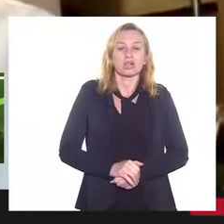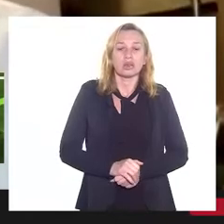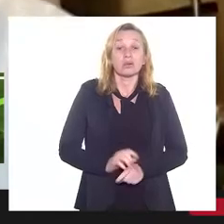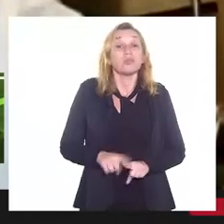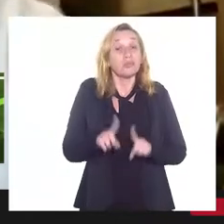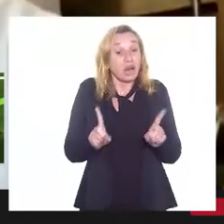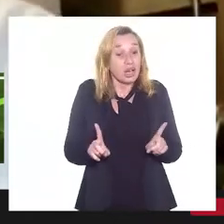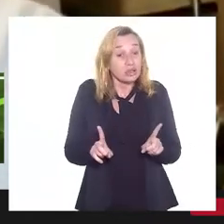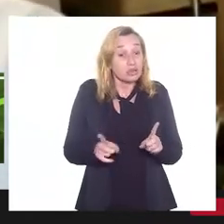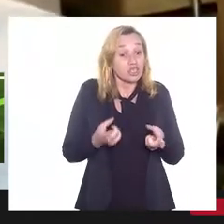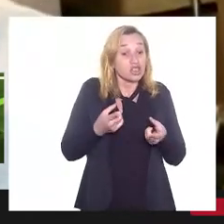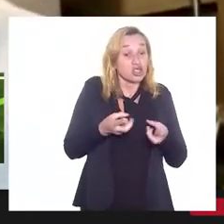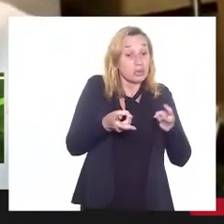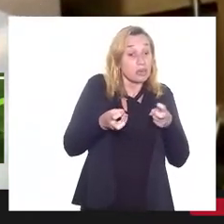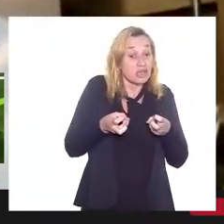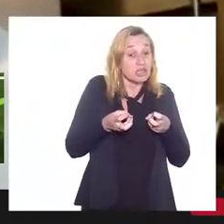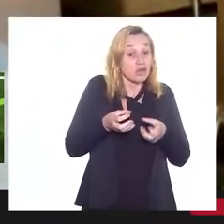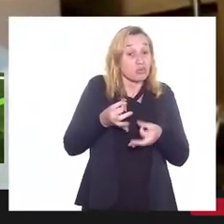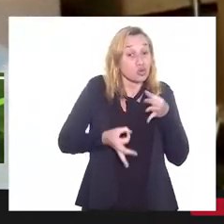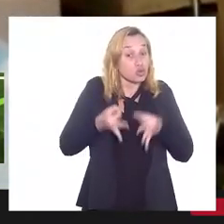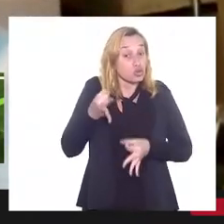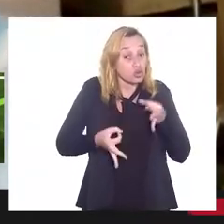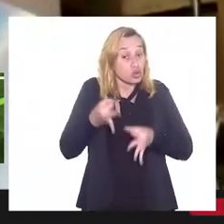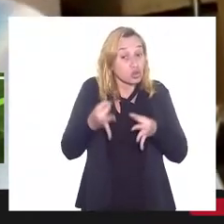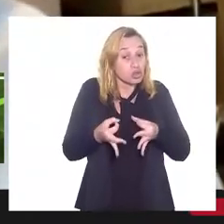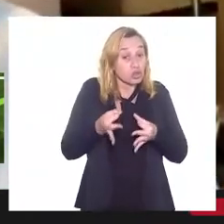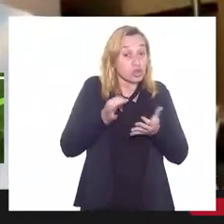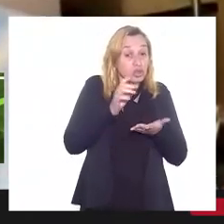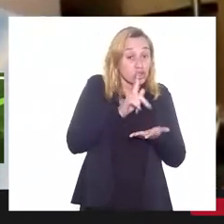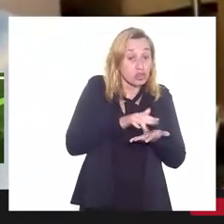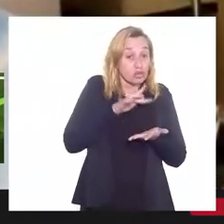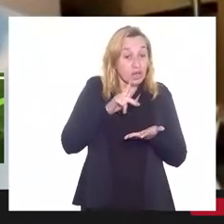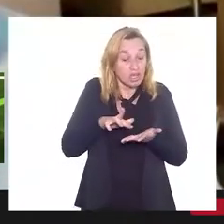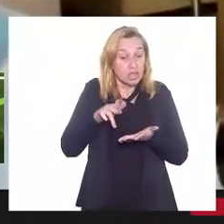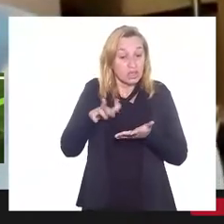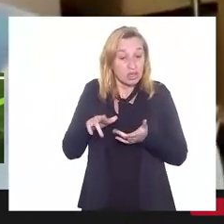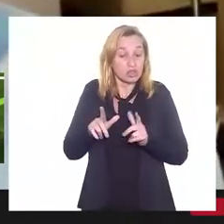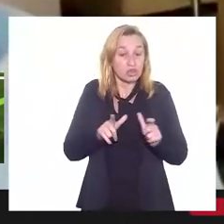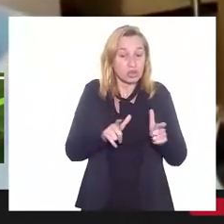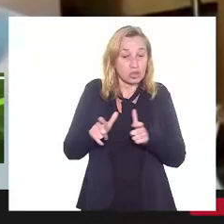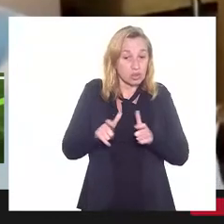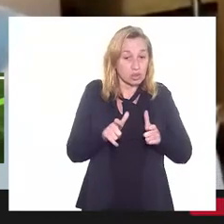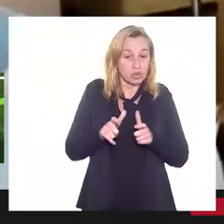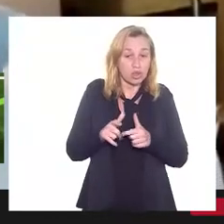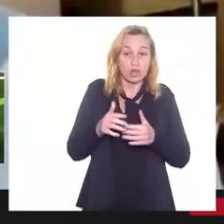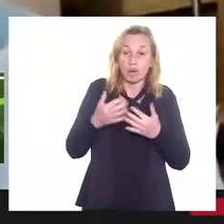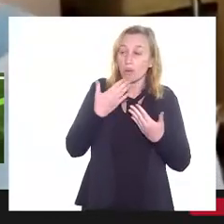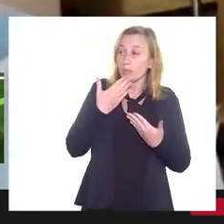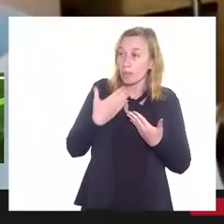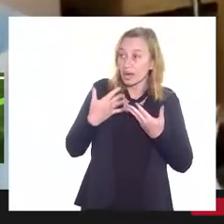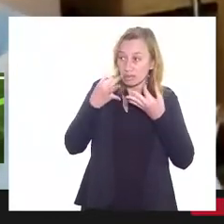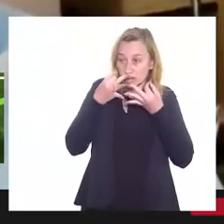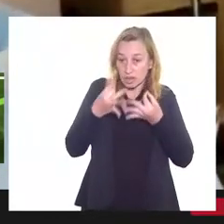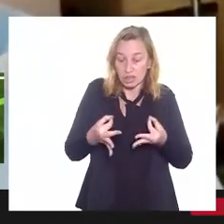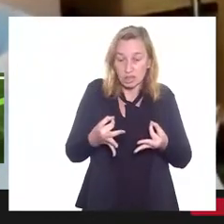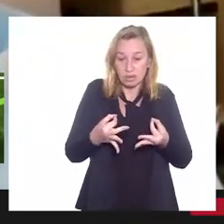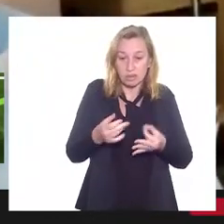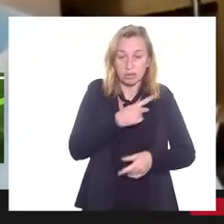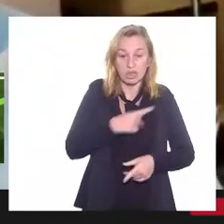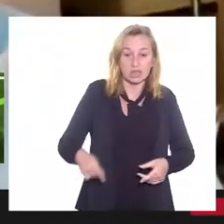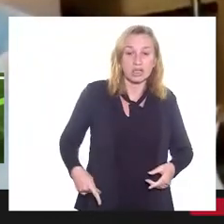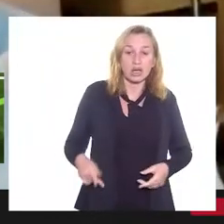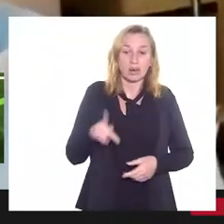o que a gente nota no judiciário e com rabos caso e eu peço assim atenção da presidente dentro do azul